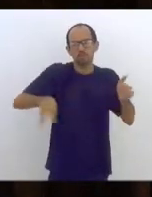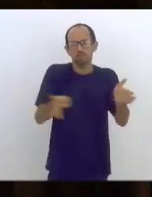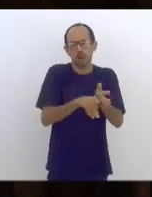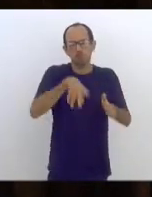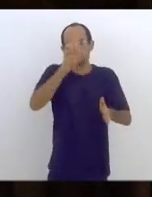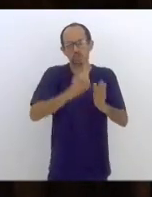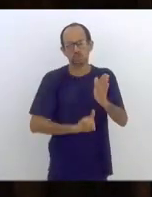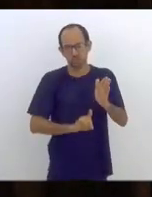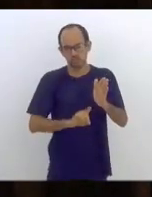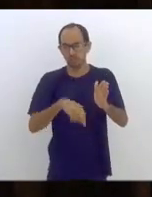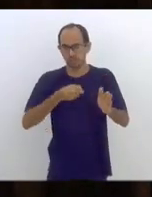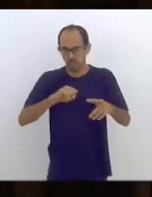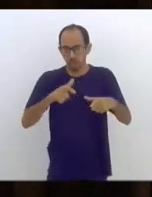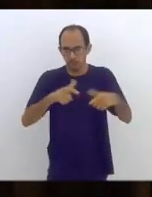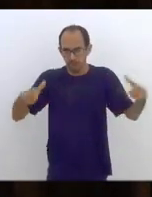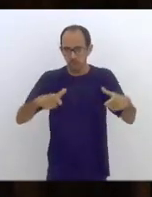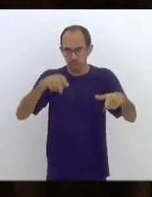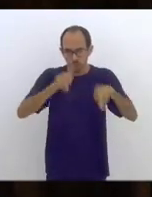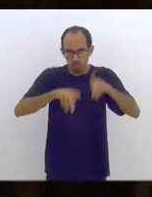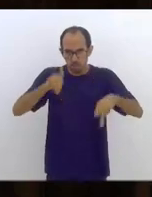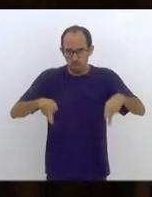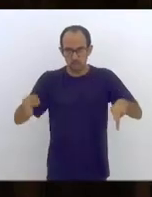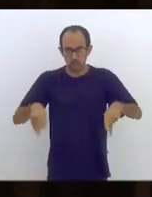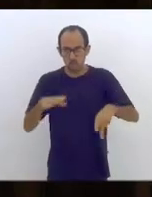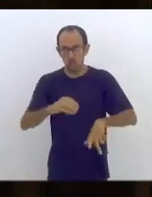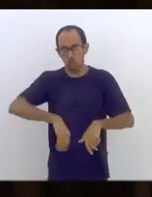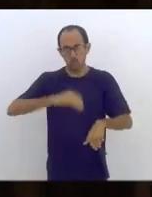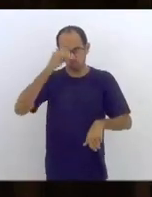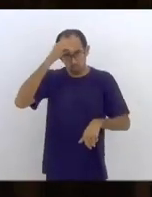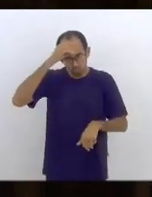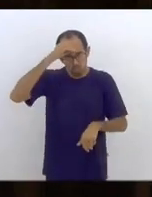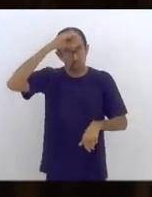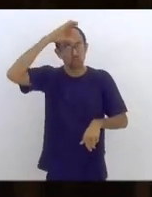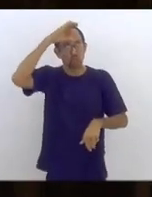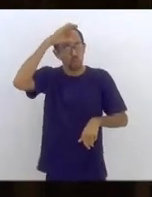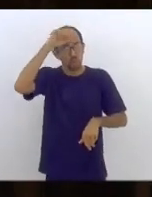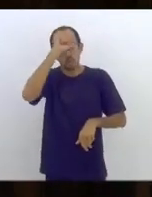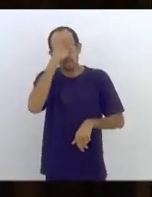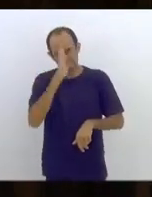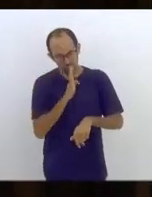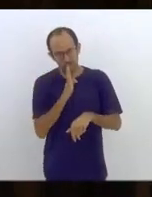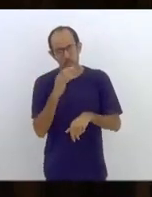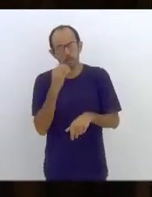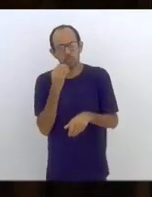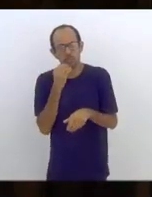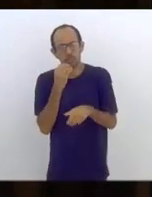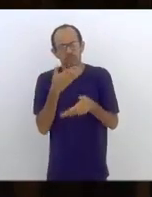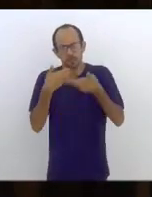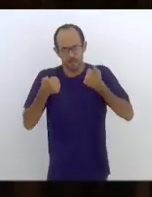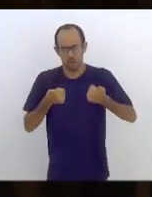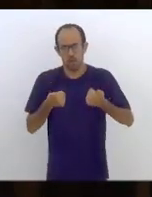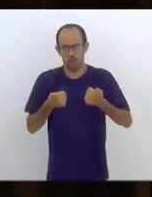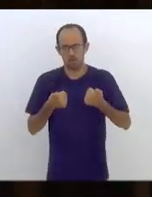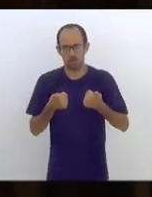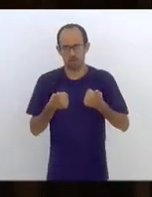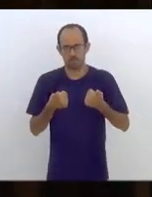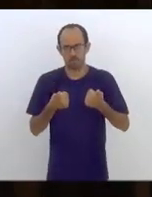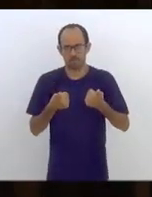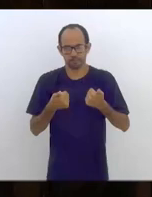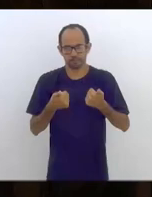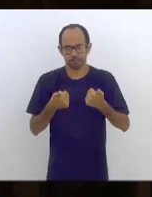da população tivesse esse conhecimento, o nosso Brasil seria melhor, nós teríamos um país melhor. E,